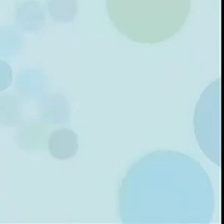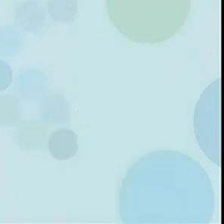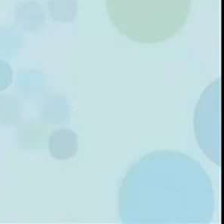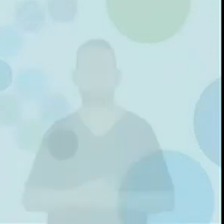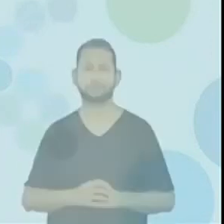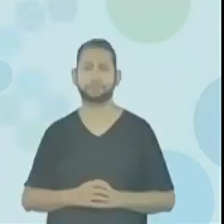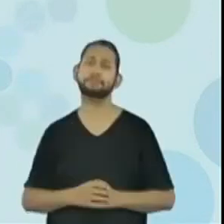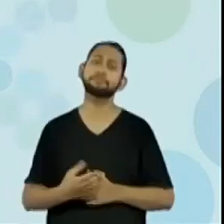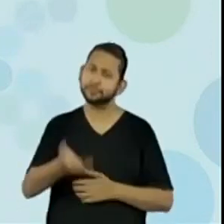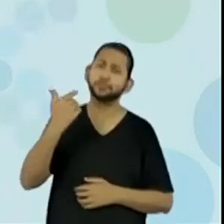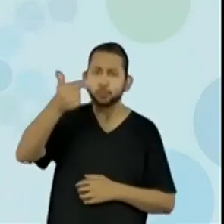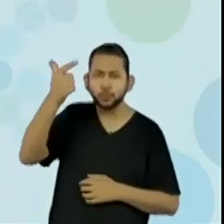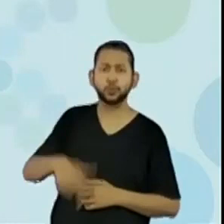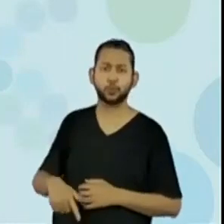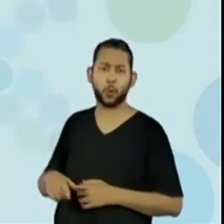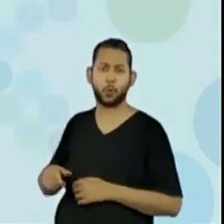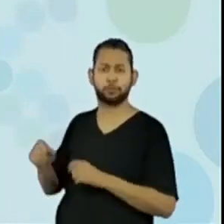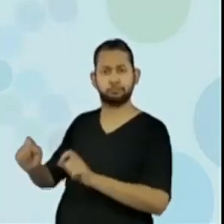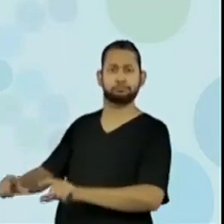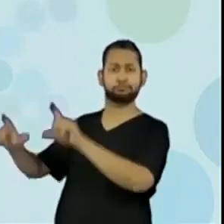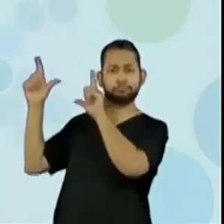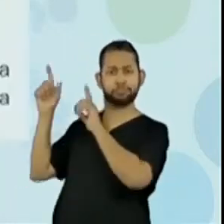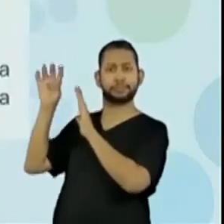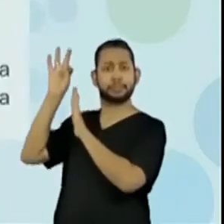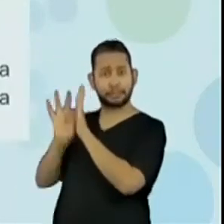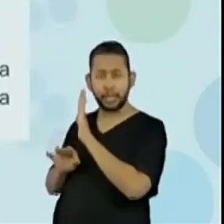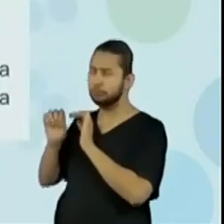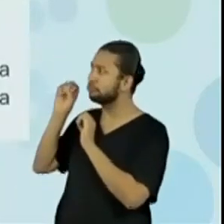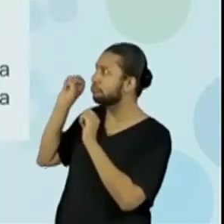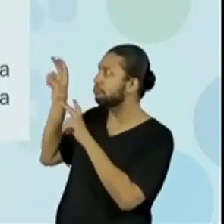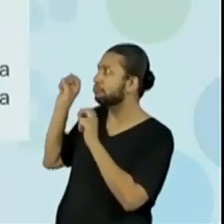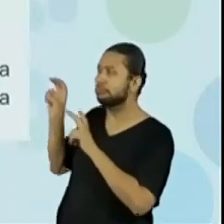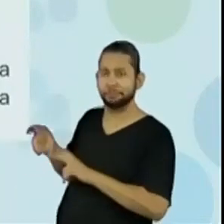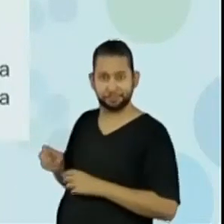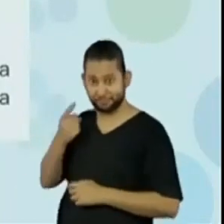Vamos lá? Vamos voltar para o texto para a gente verificar essas questões?